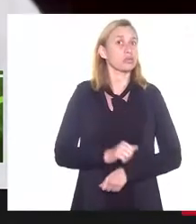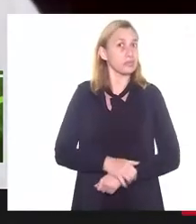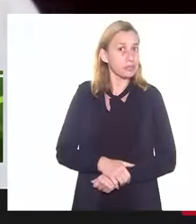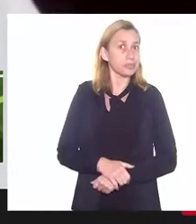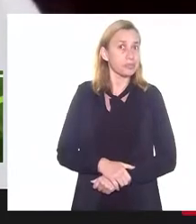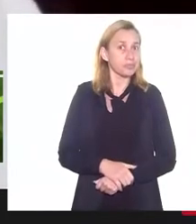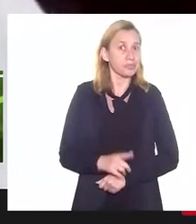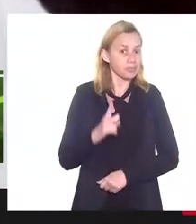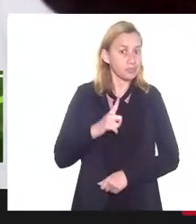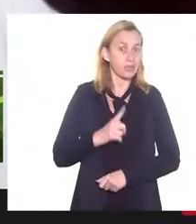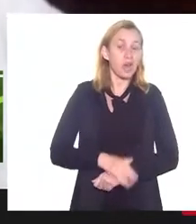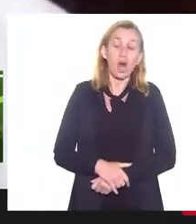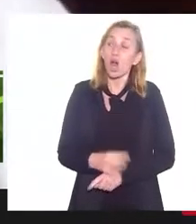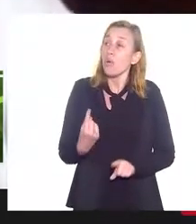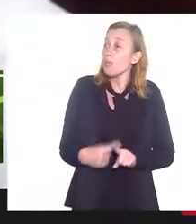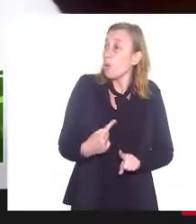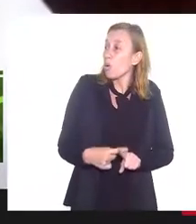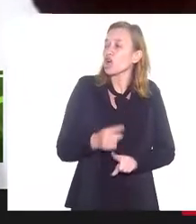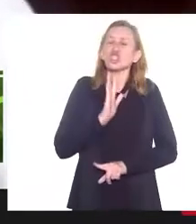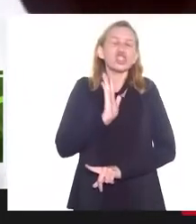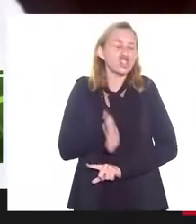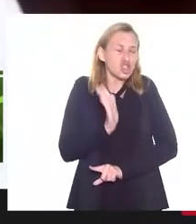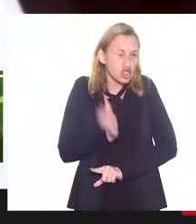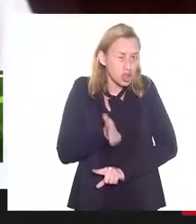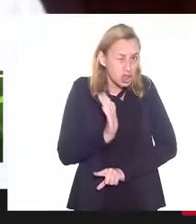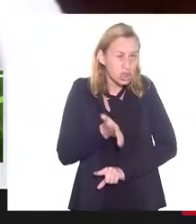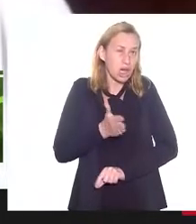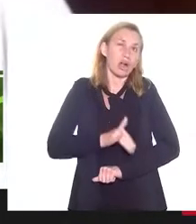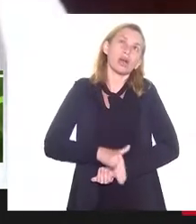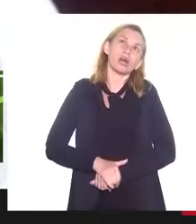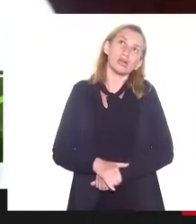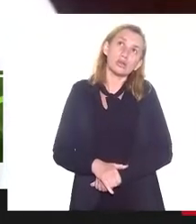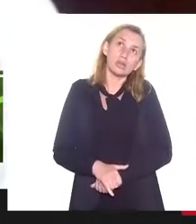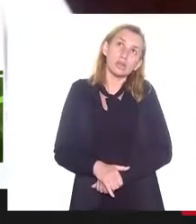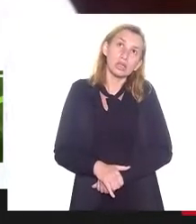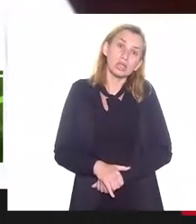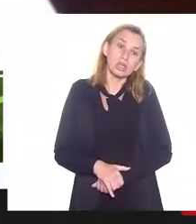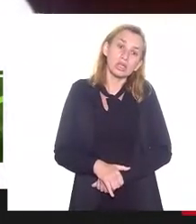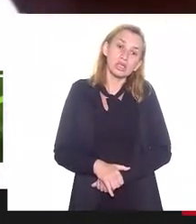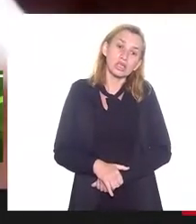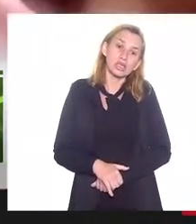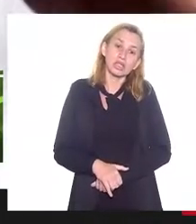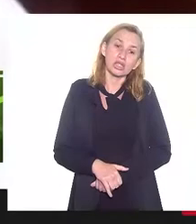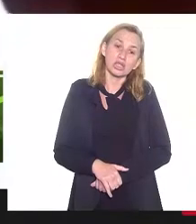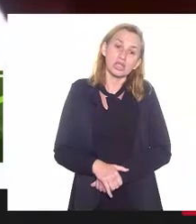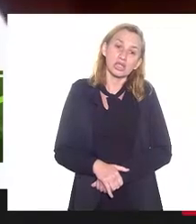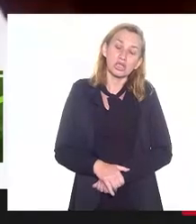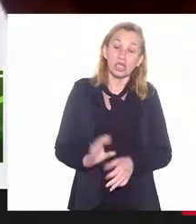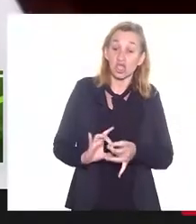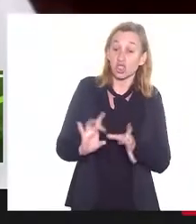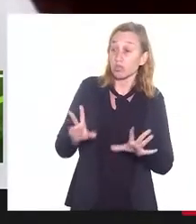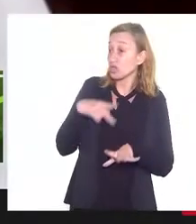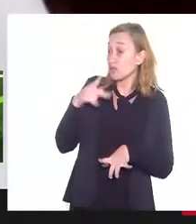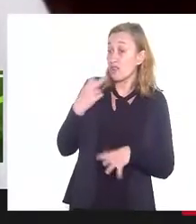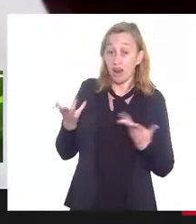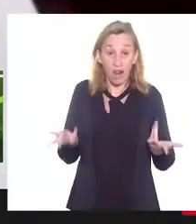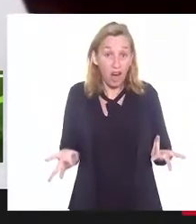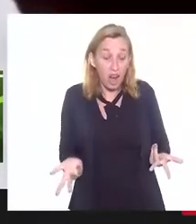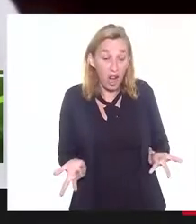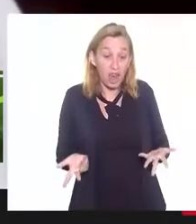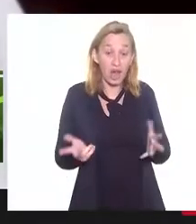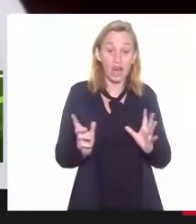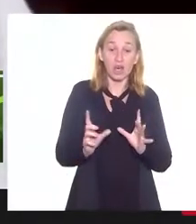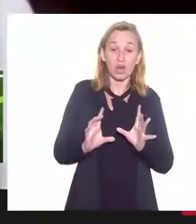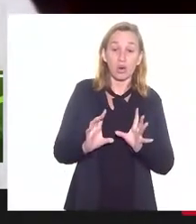porque nós já deixamos de tratar de questões religiosas. O Estado é